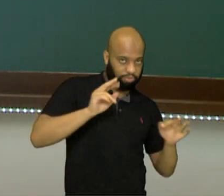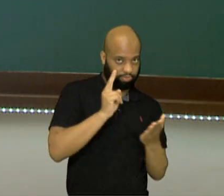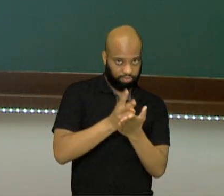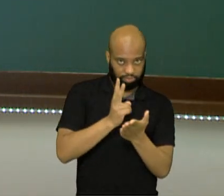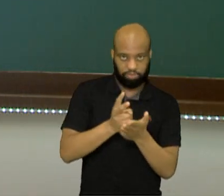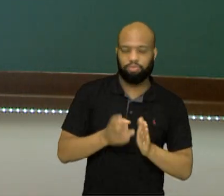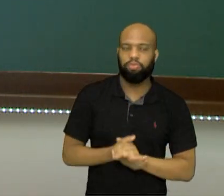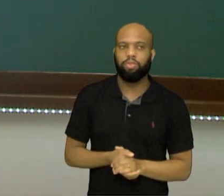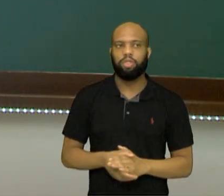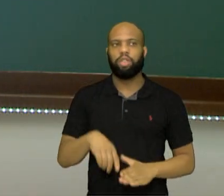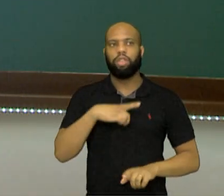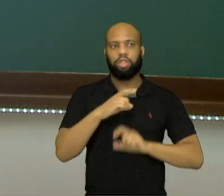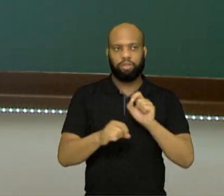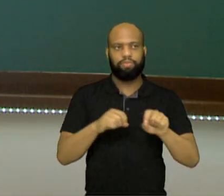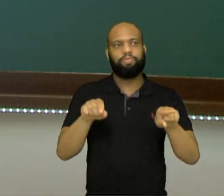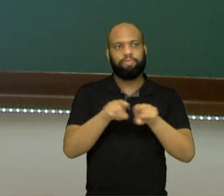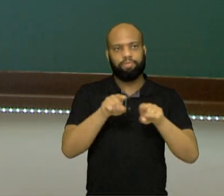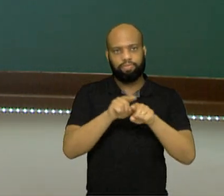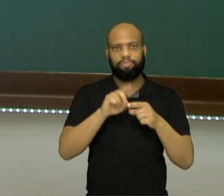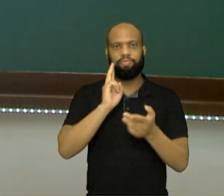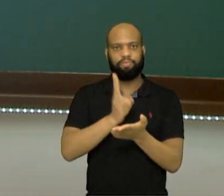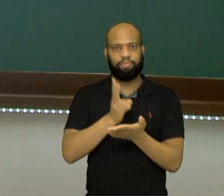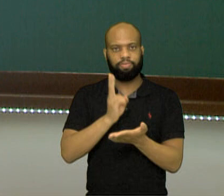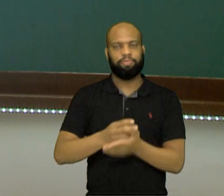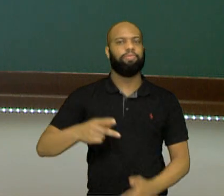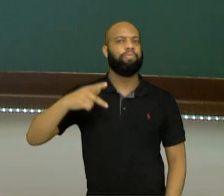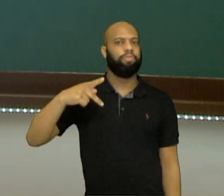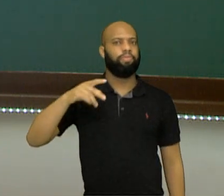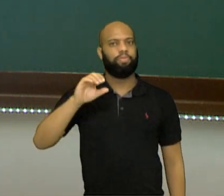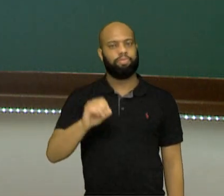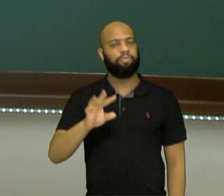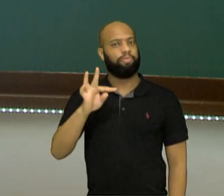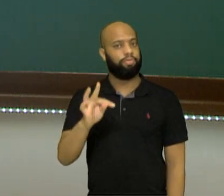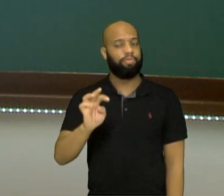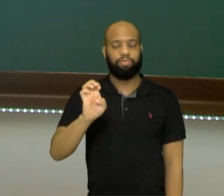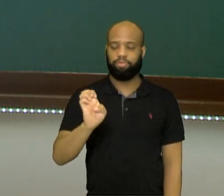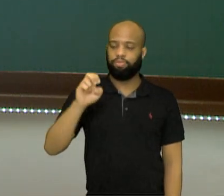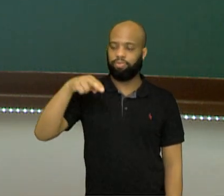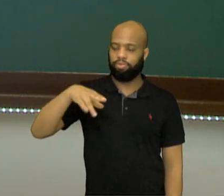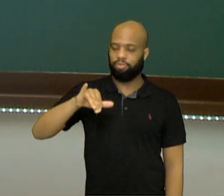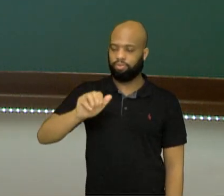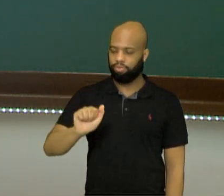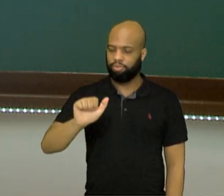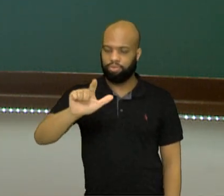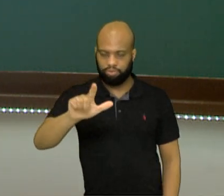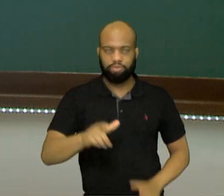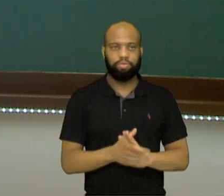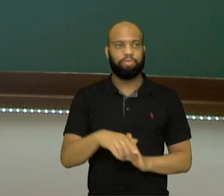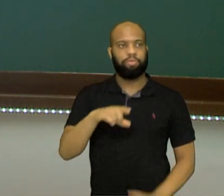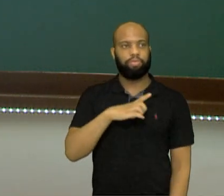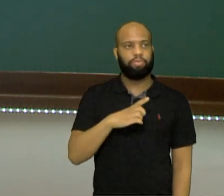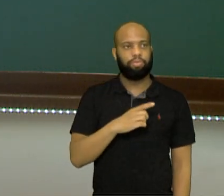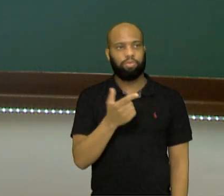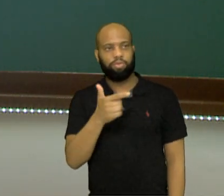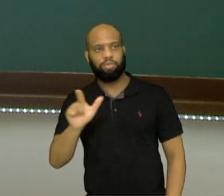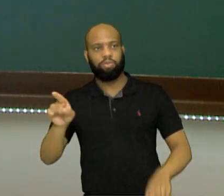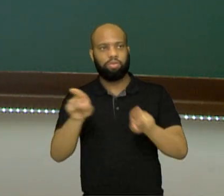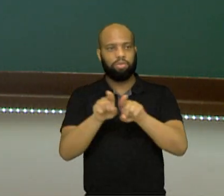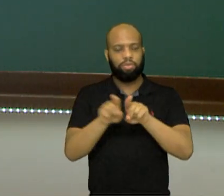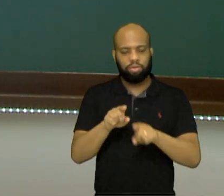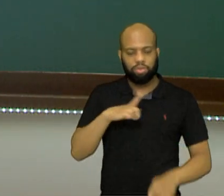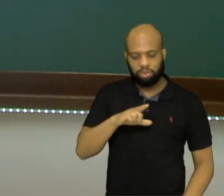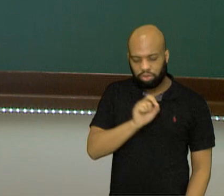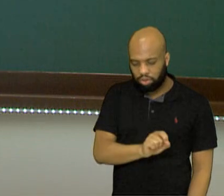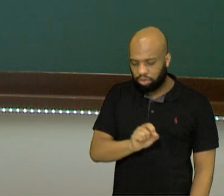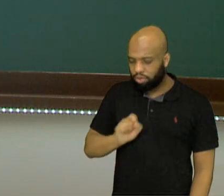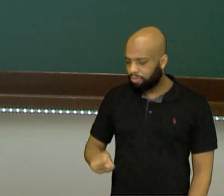então, o mesmo potencial. Veja que não só esses pontos, como os pontos dessa circunferência aqui ao